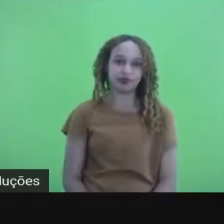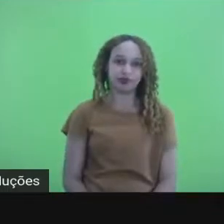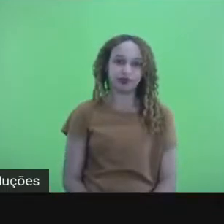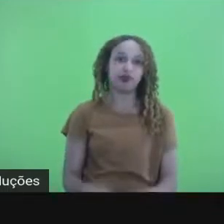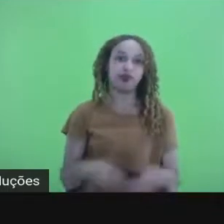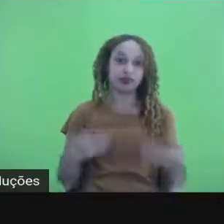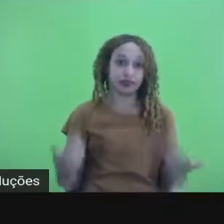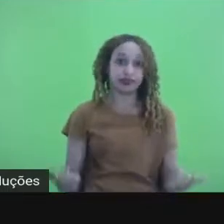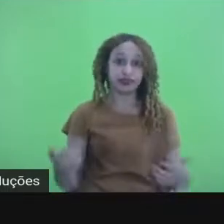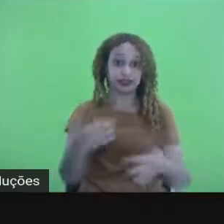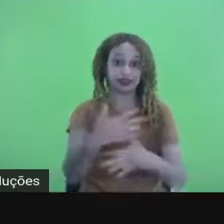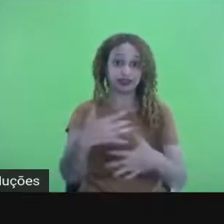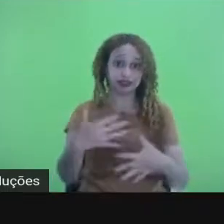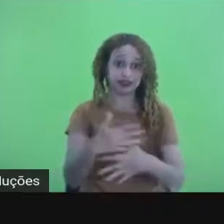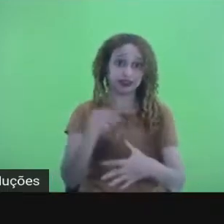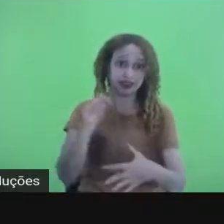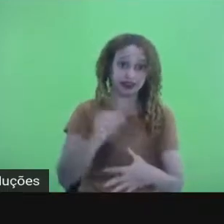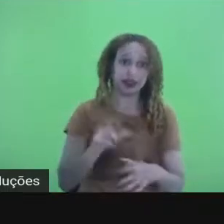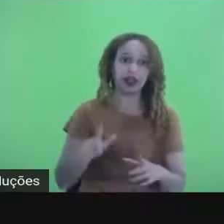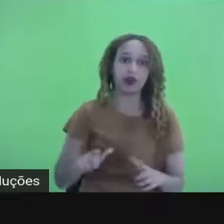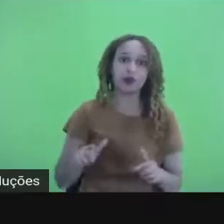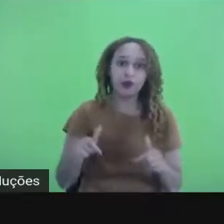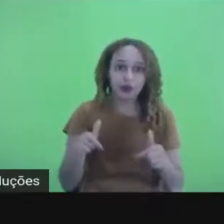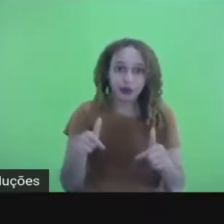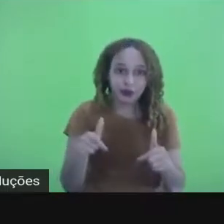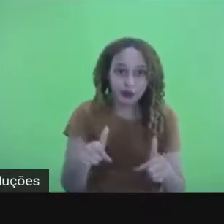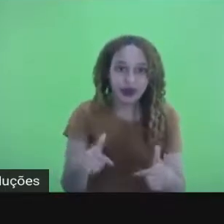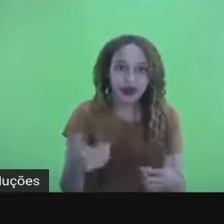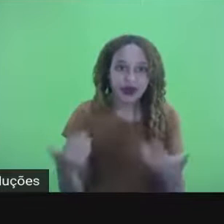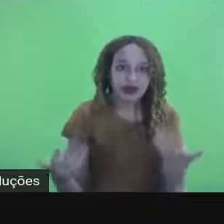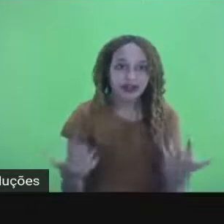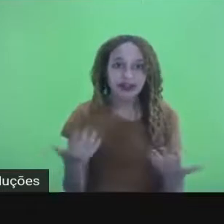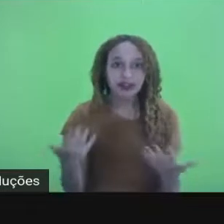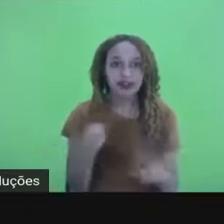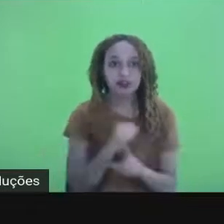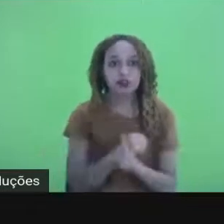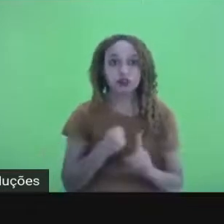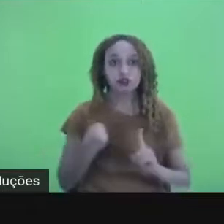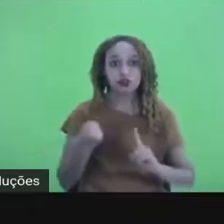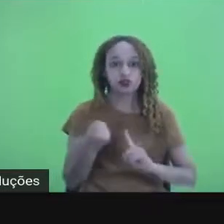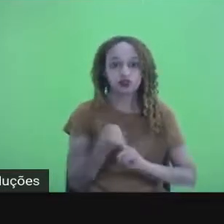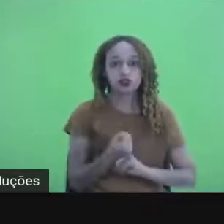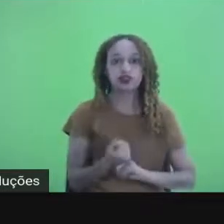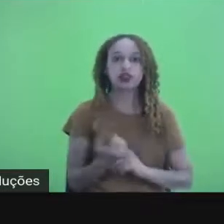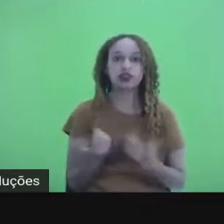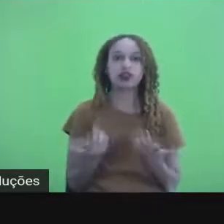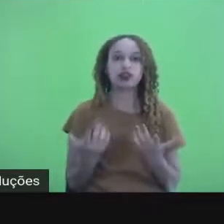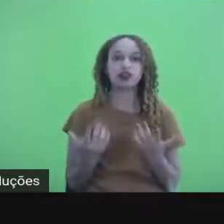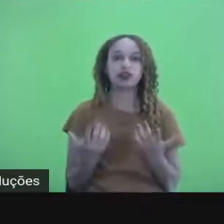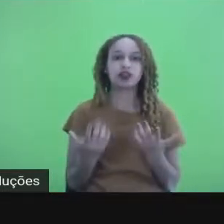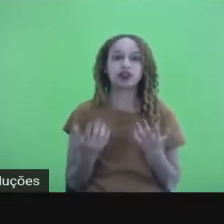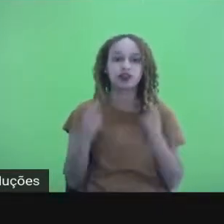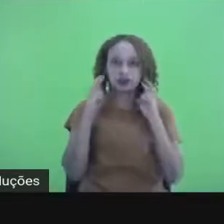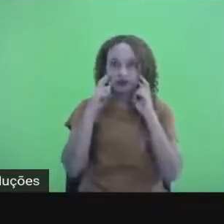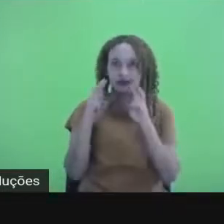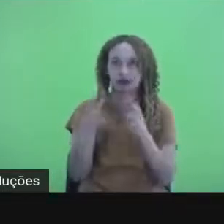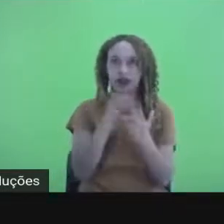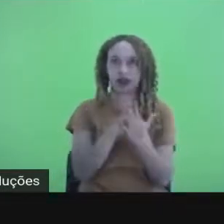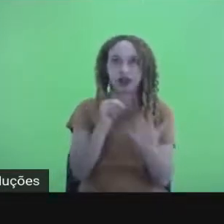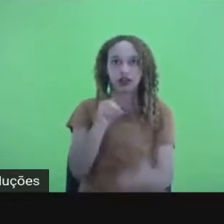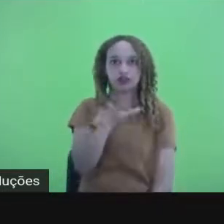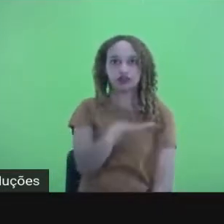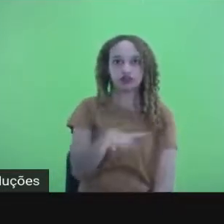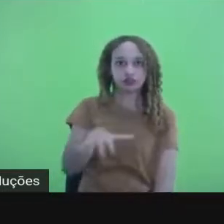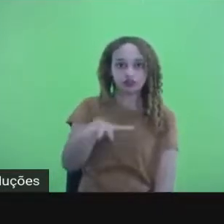Então, a cidade, ela funciona como a sociedade faz um espelhamento no território, né,